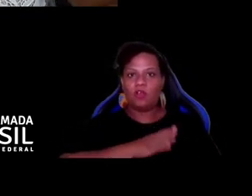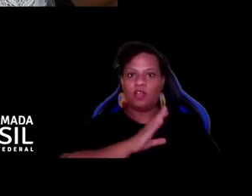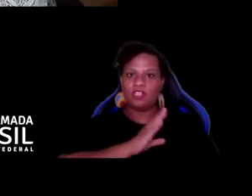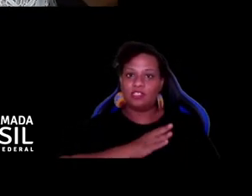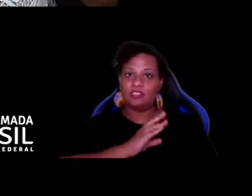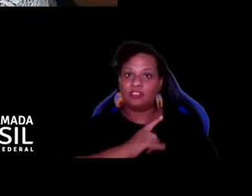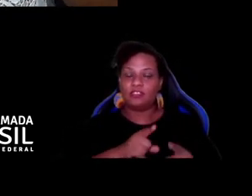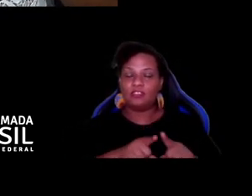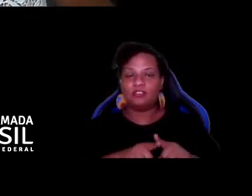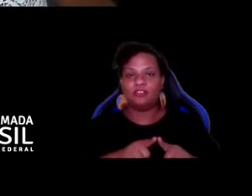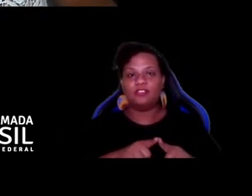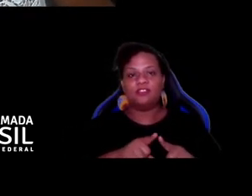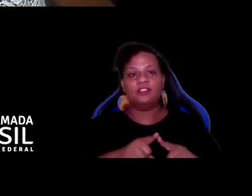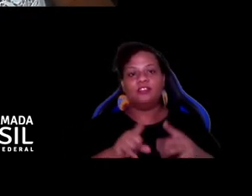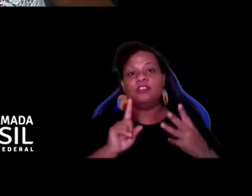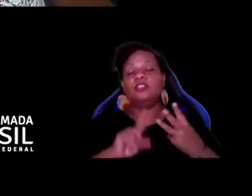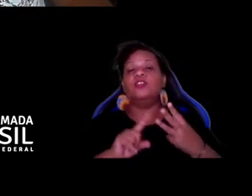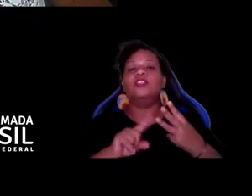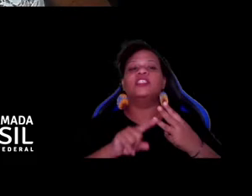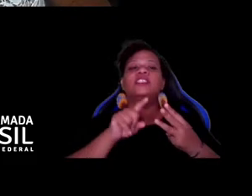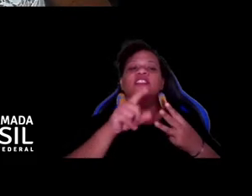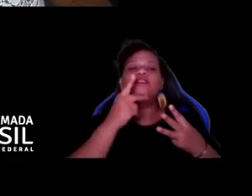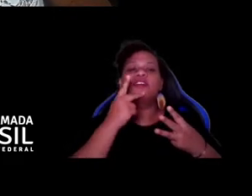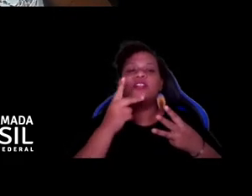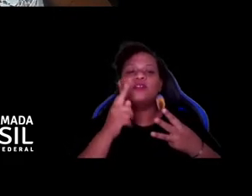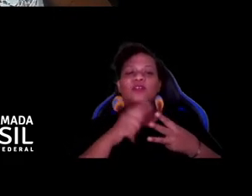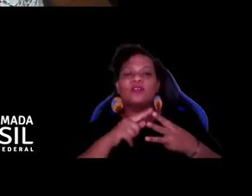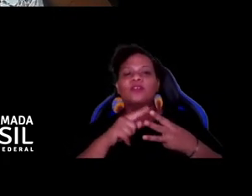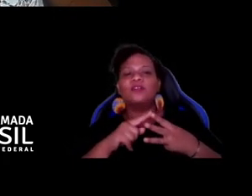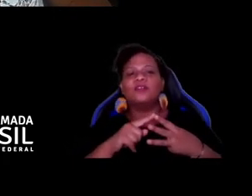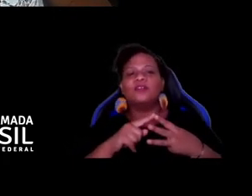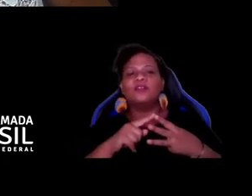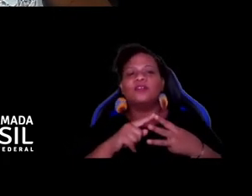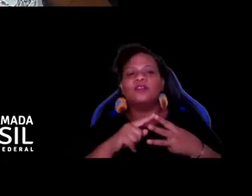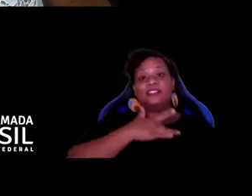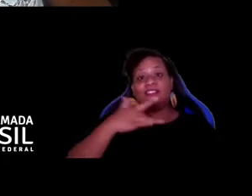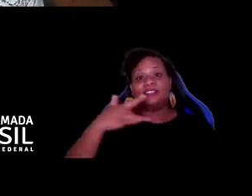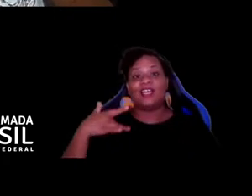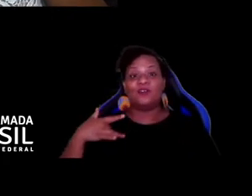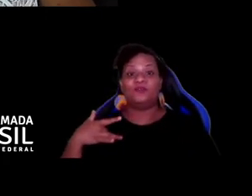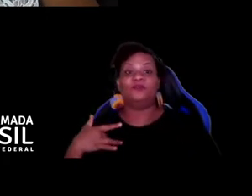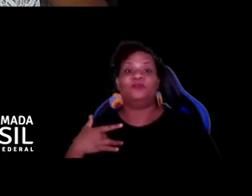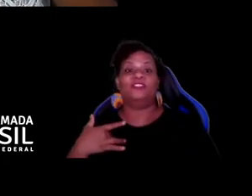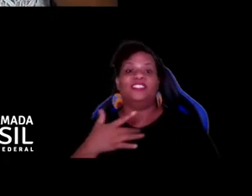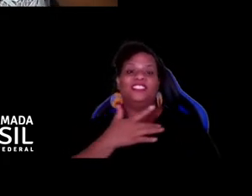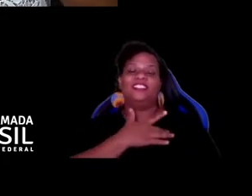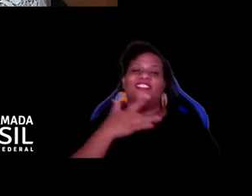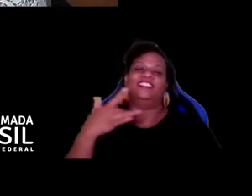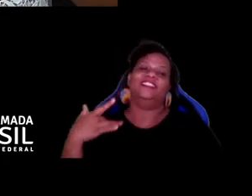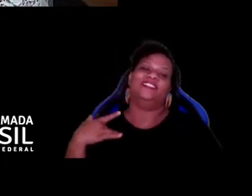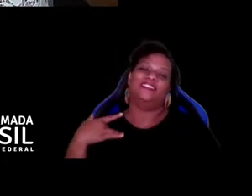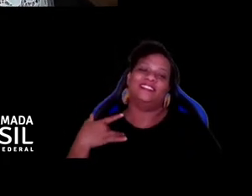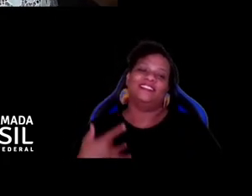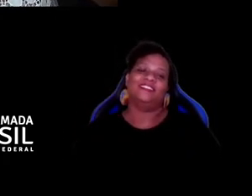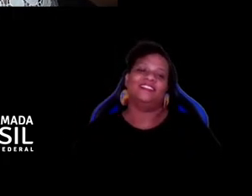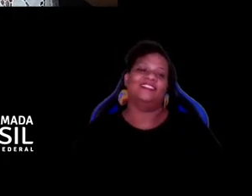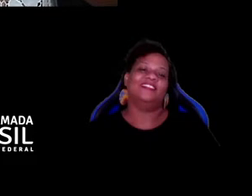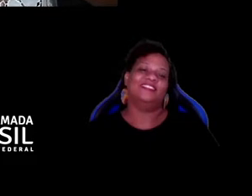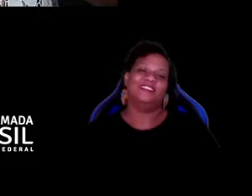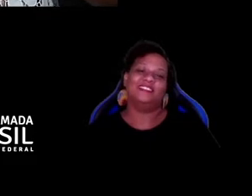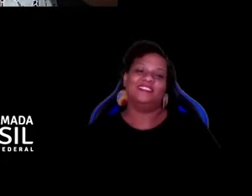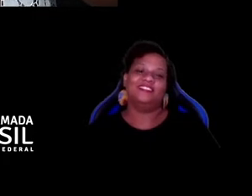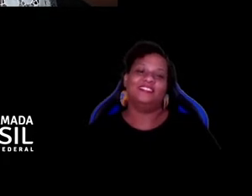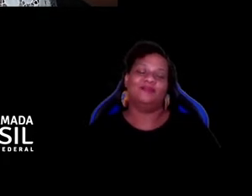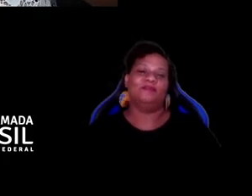o terceiro que você falou seria? Saúde. O de saúde. Bom,